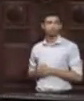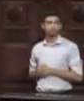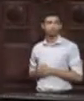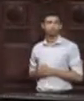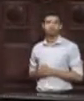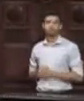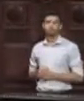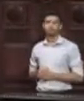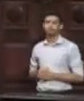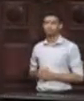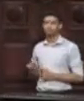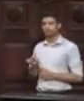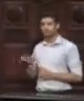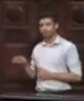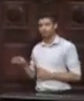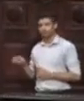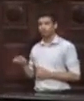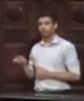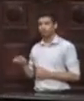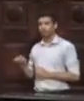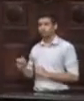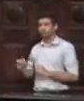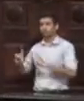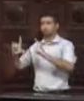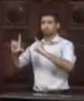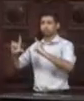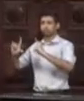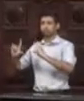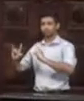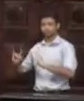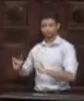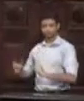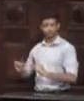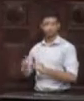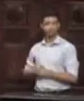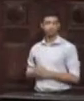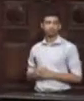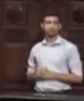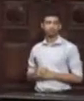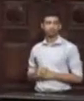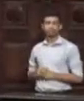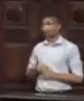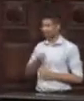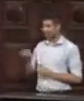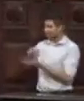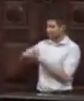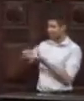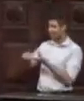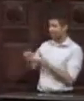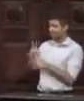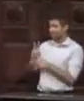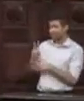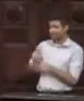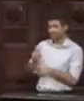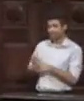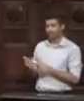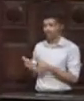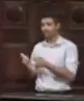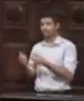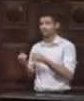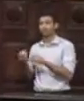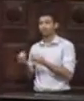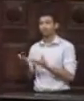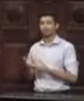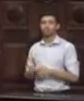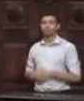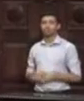vão ser revistos pelo CONFAS esses benefícios fiscais, como é que o benefício fiscal ele